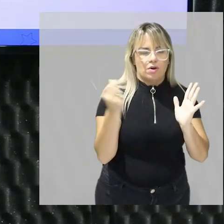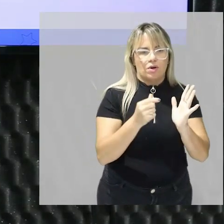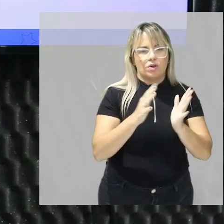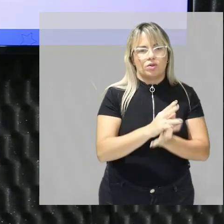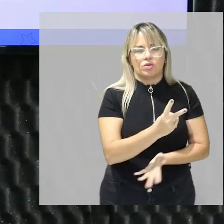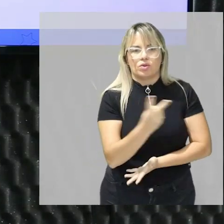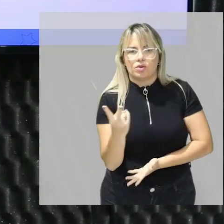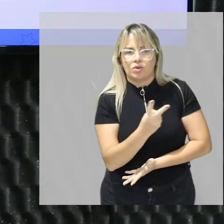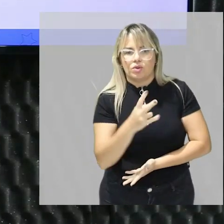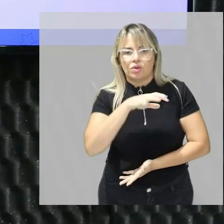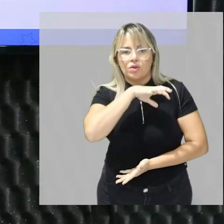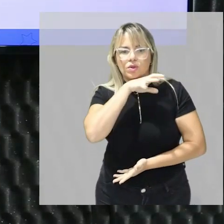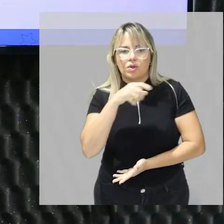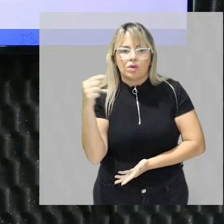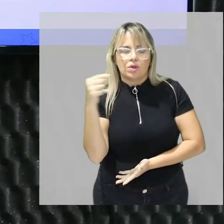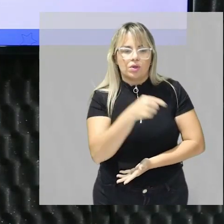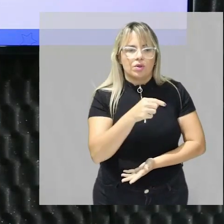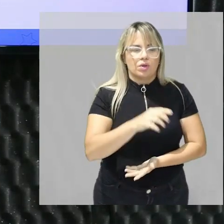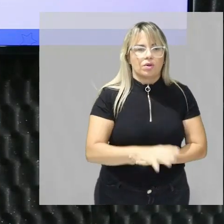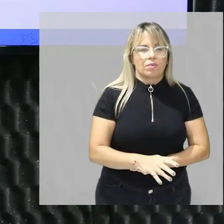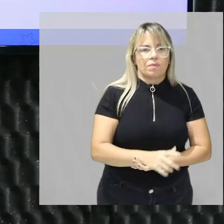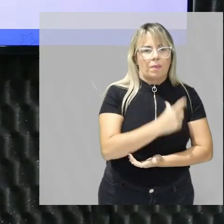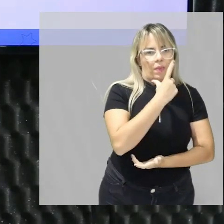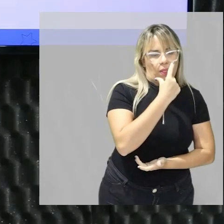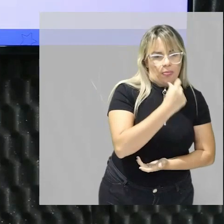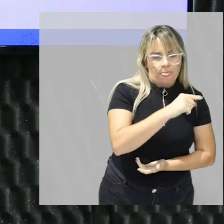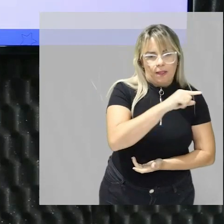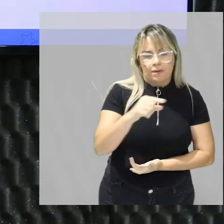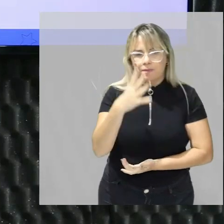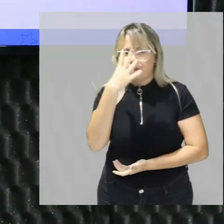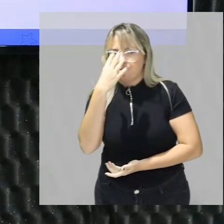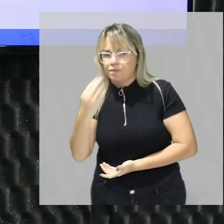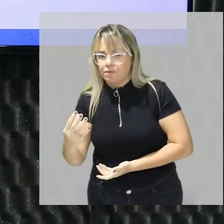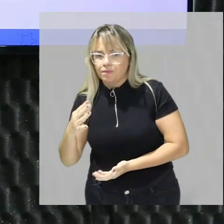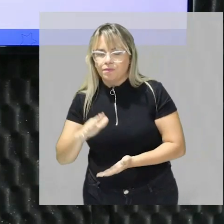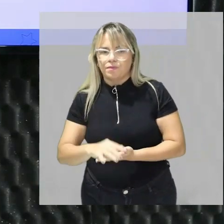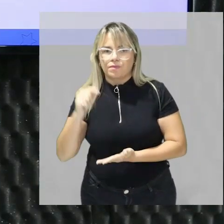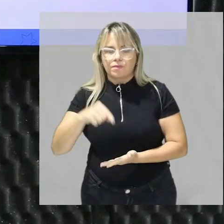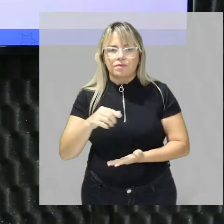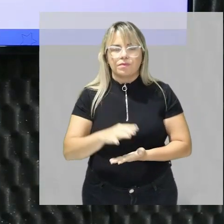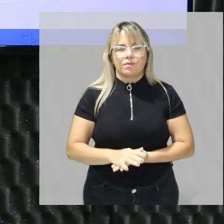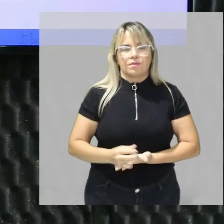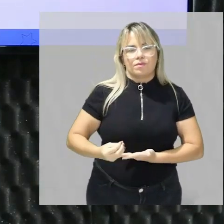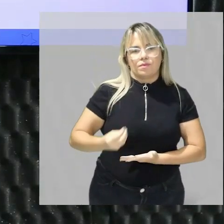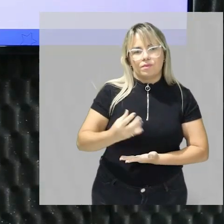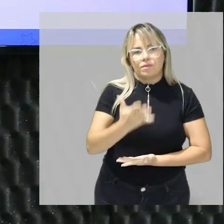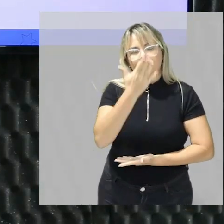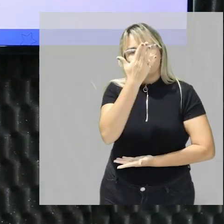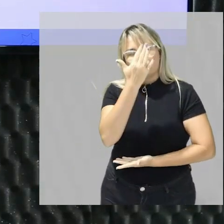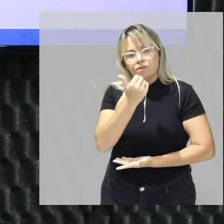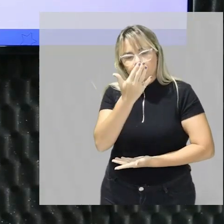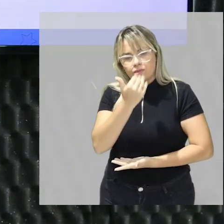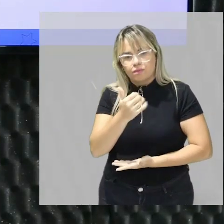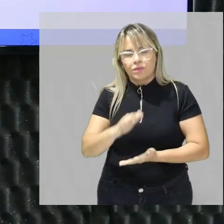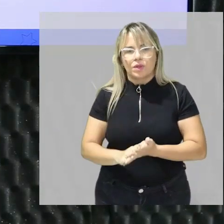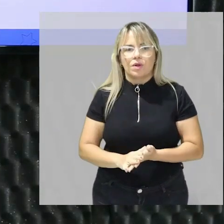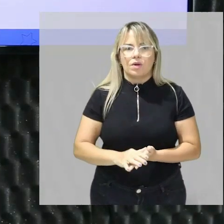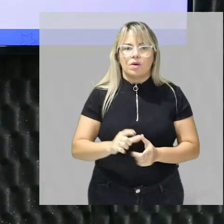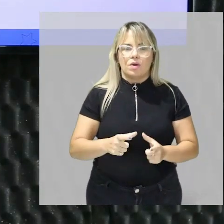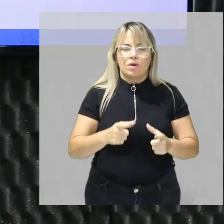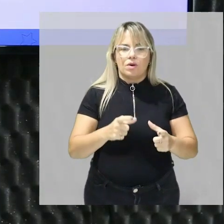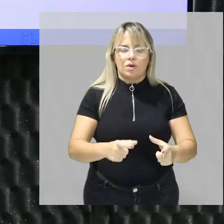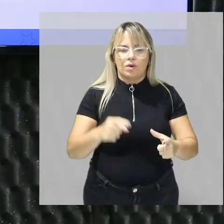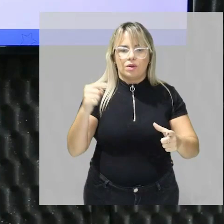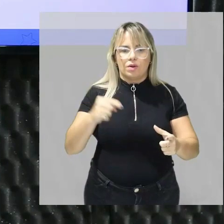lobinho aí, né? Do lobo-guará. Os hábitos têm a ver com os alimentos que eles consomem, onde eles